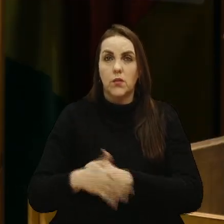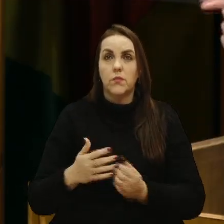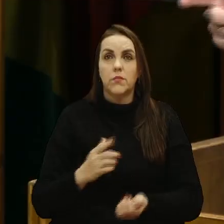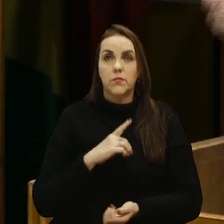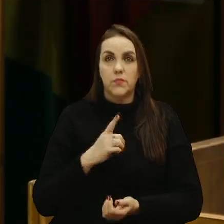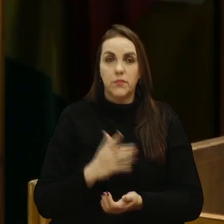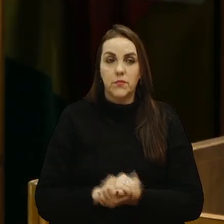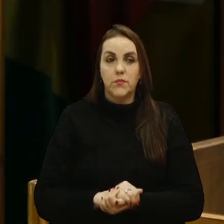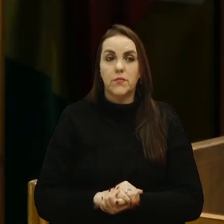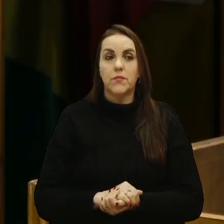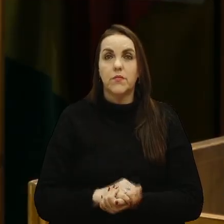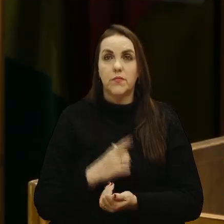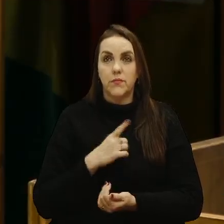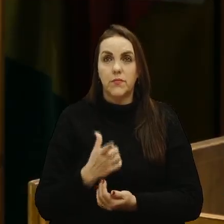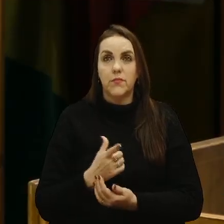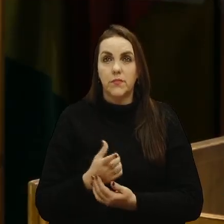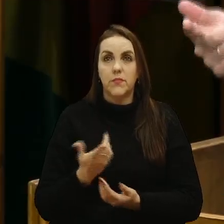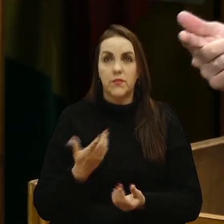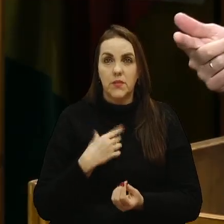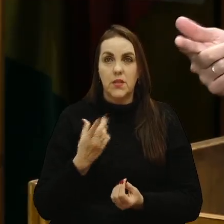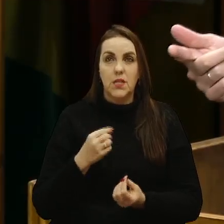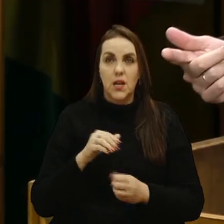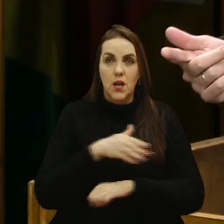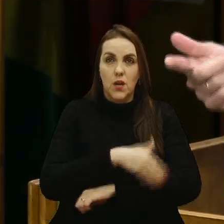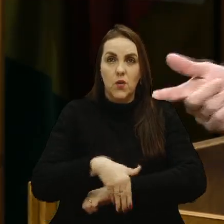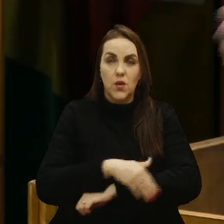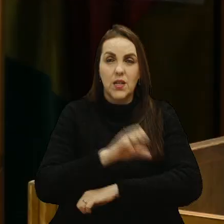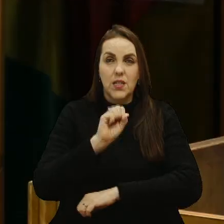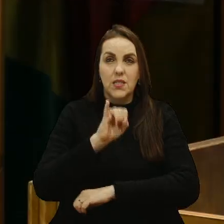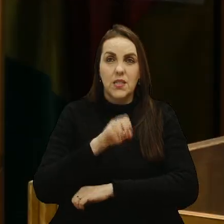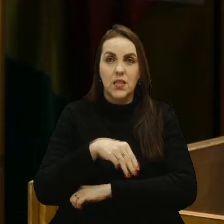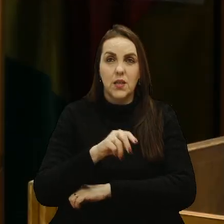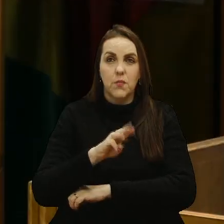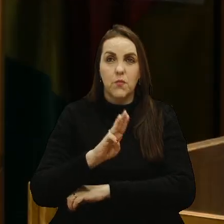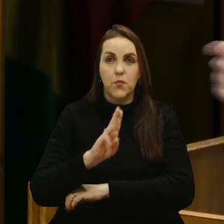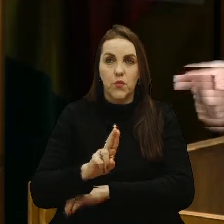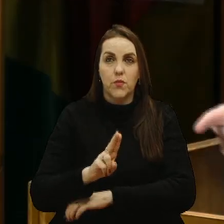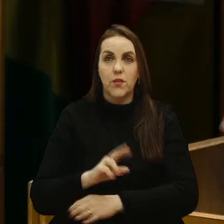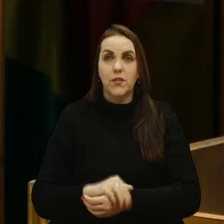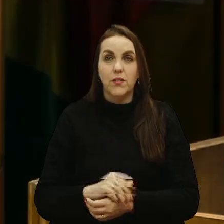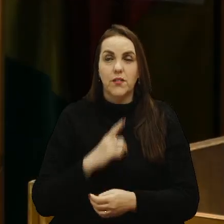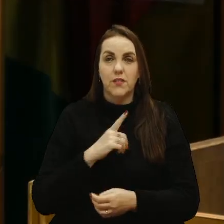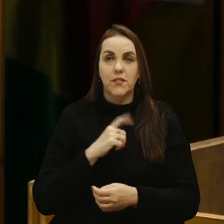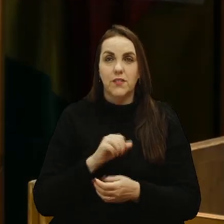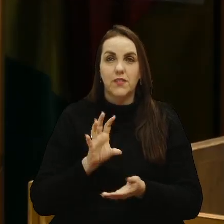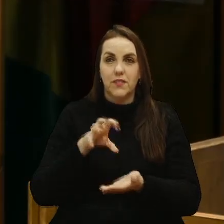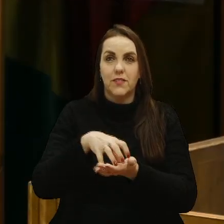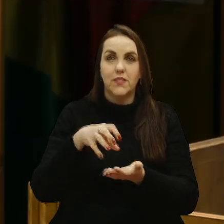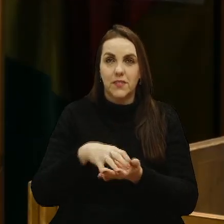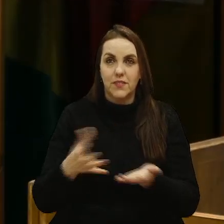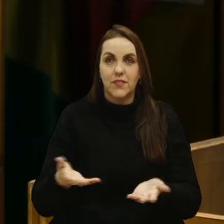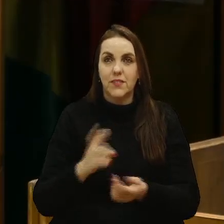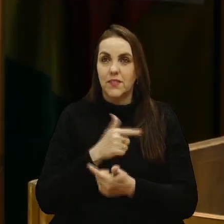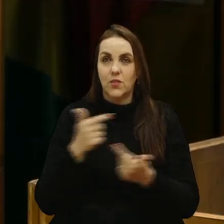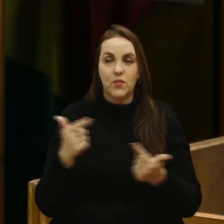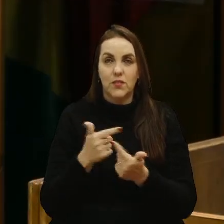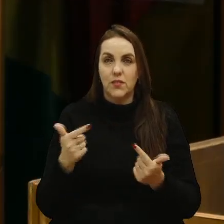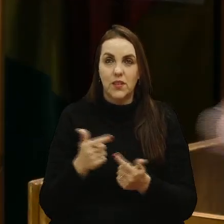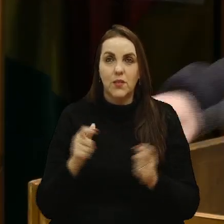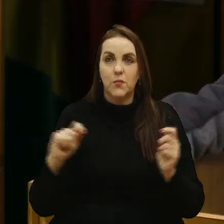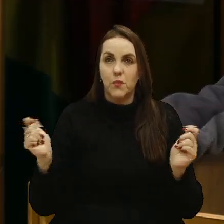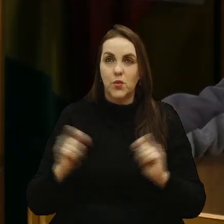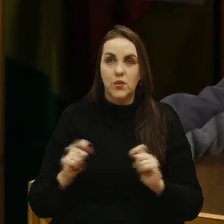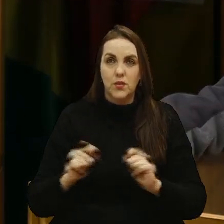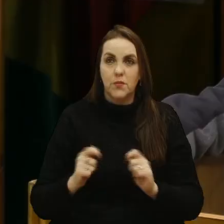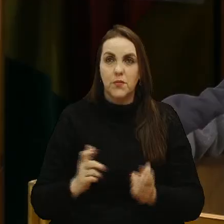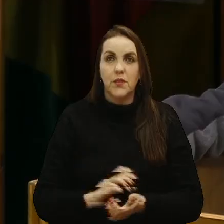prejuízo, ANARREC é uma agência que dá prejuízo, a agência da Sinimbu vai garantir o prejuízo dessas agências e não havendo possibilidade